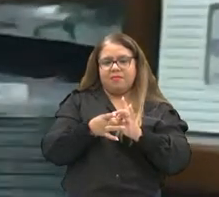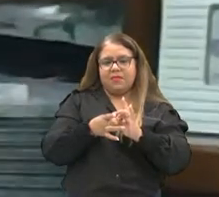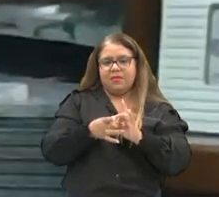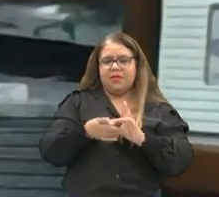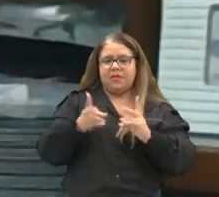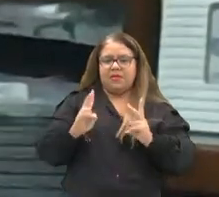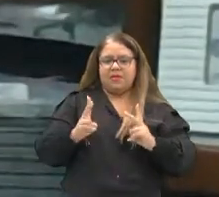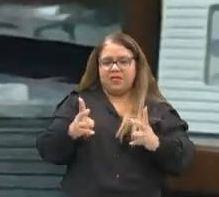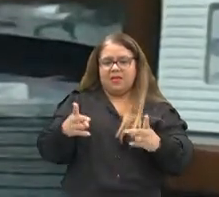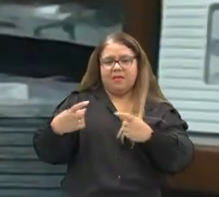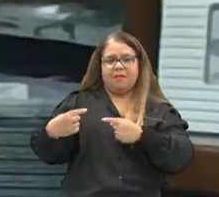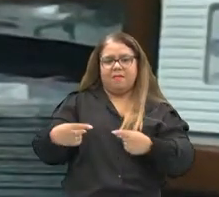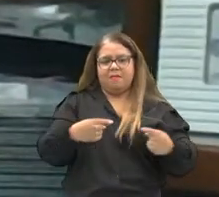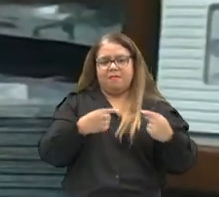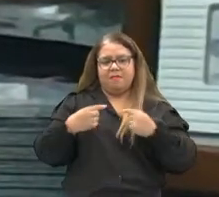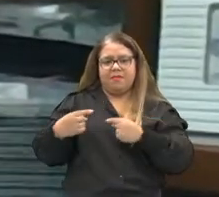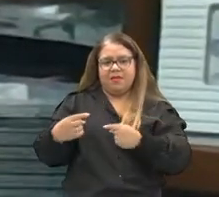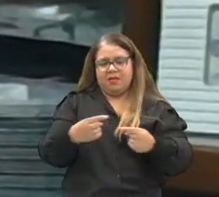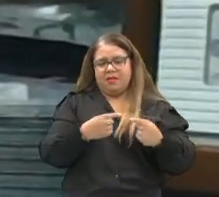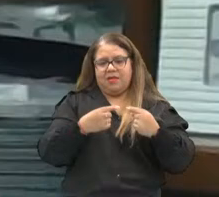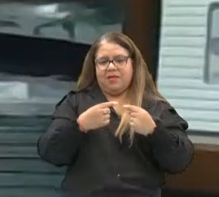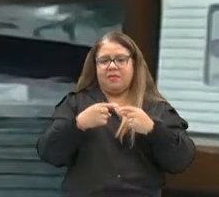debatendo as causas